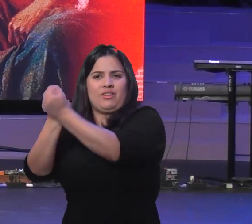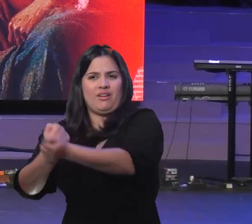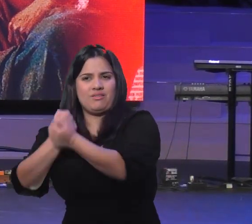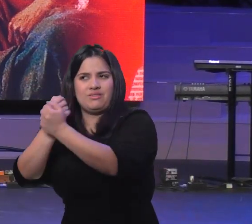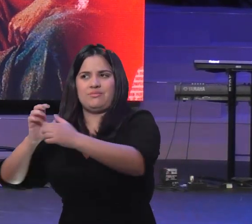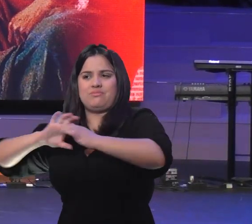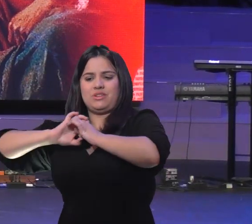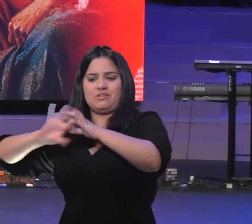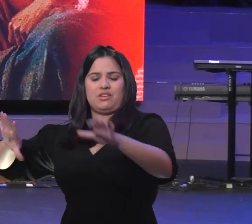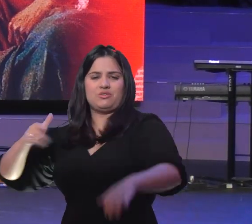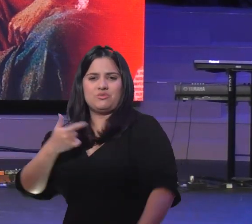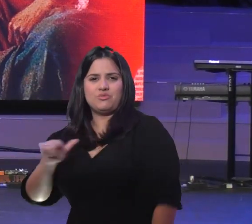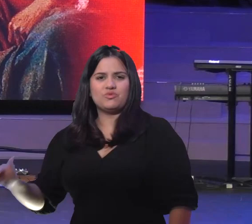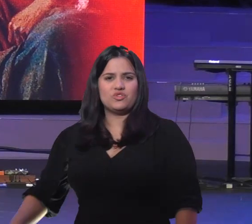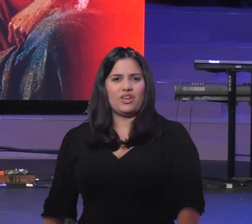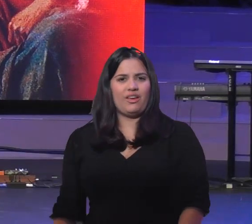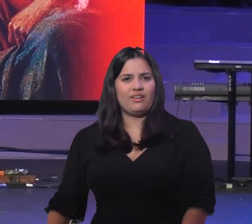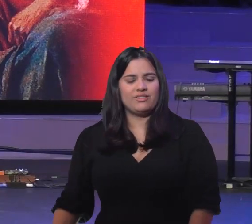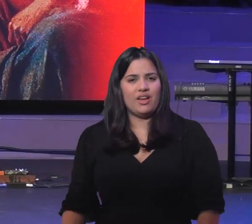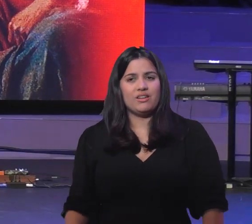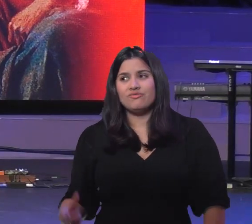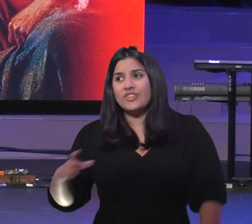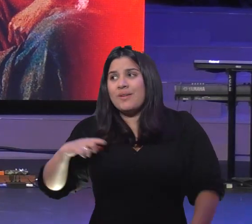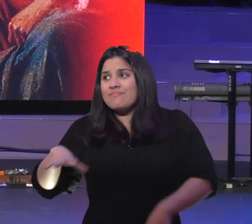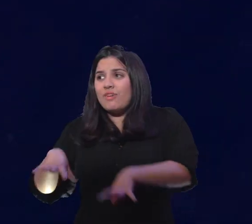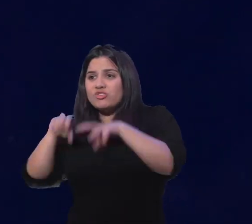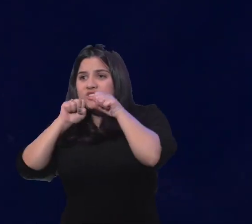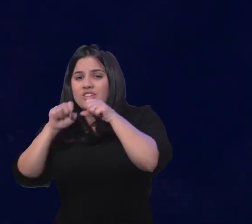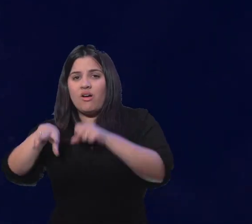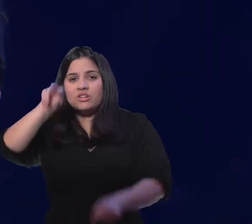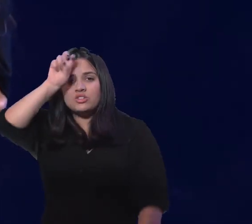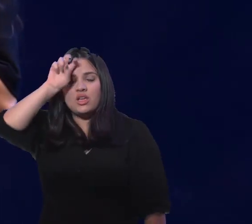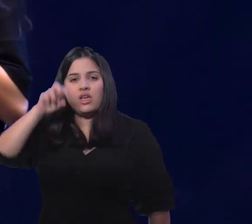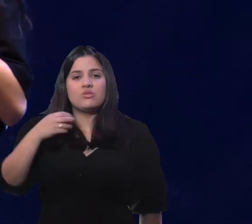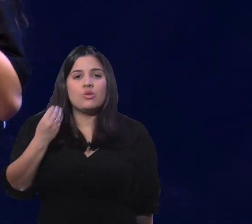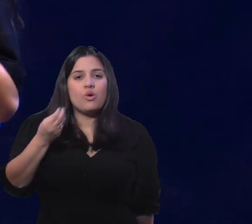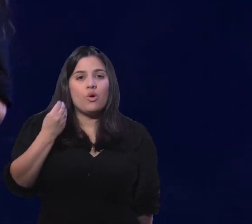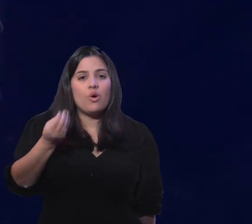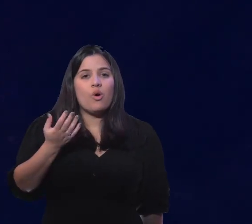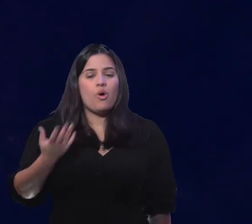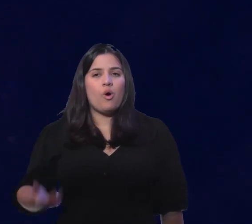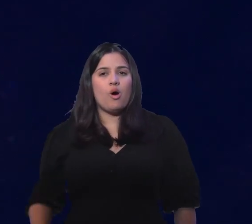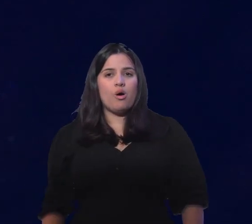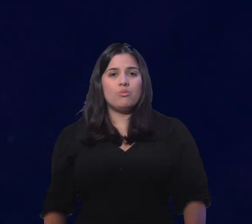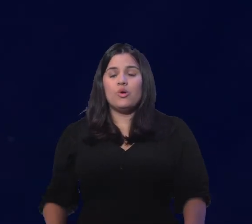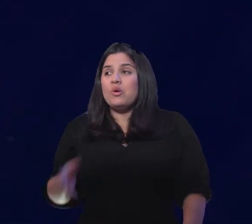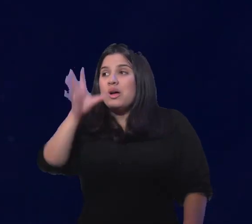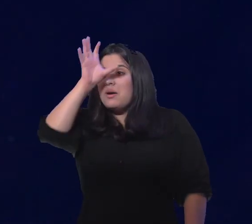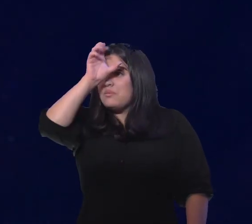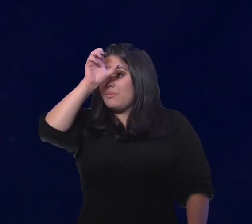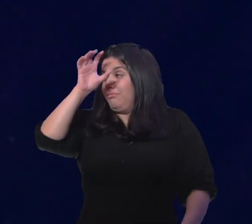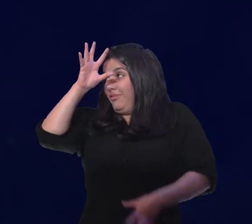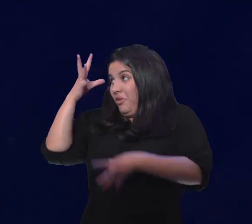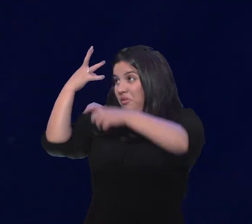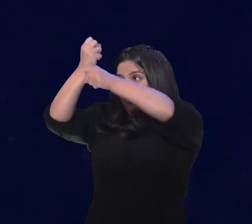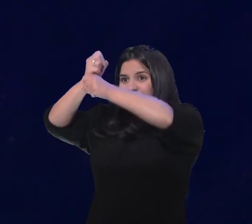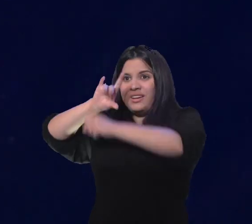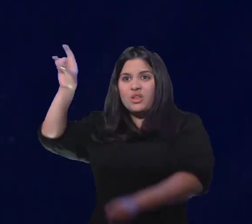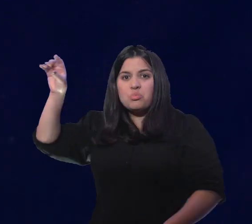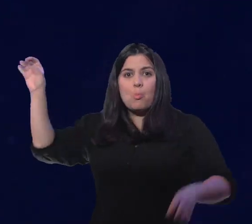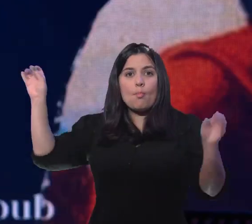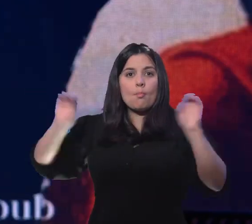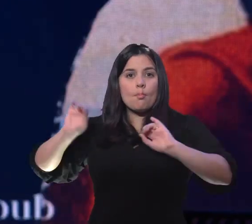as punições sinistras lá que o faraó mandava. Eles não tinham ainda aprendido a confiar em Deus. Eles